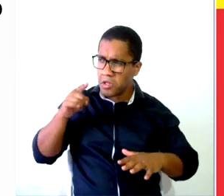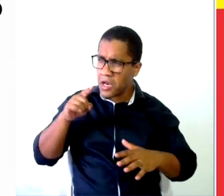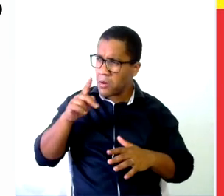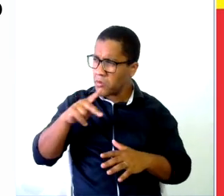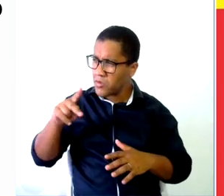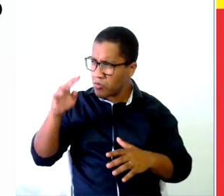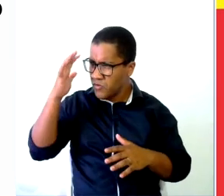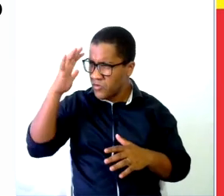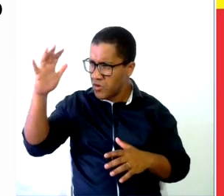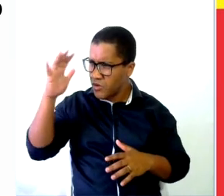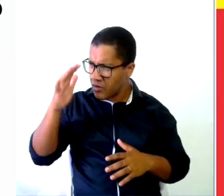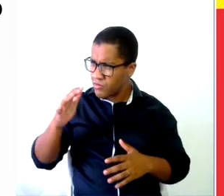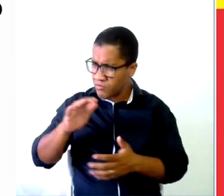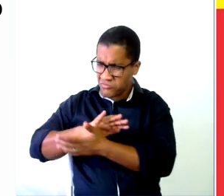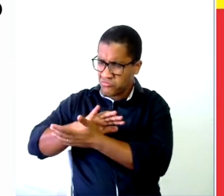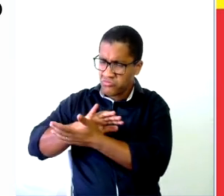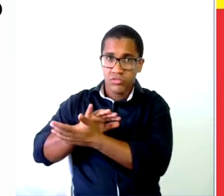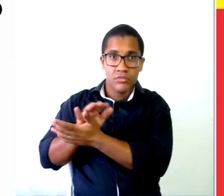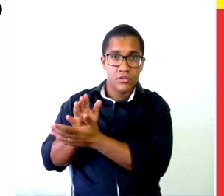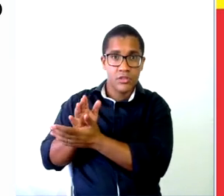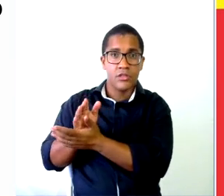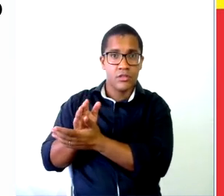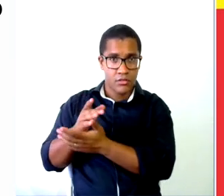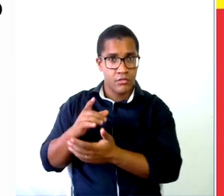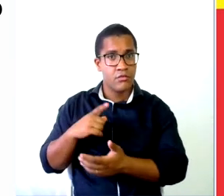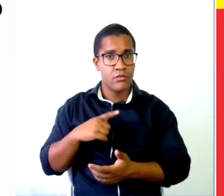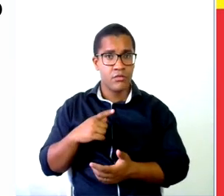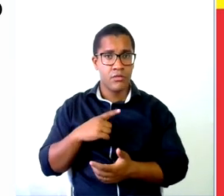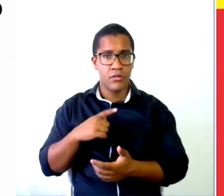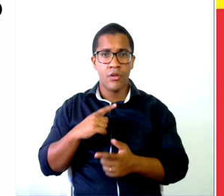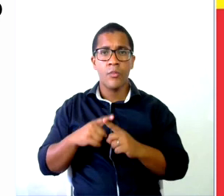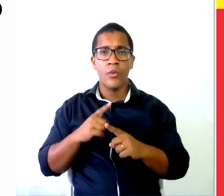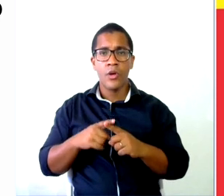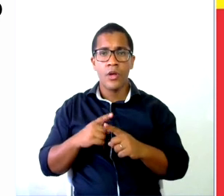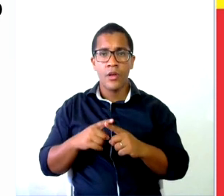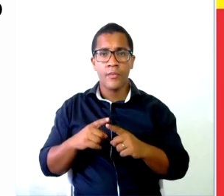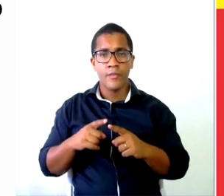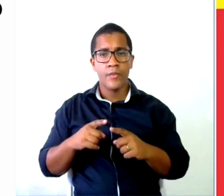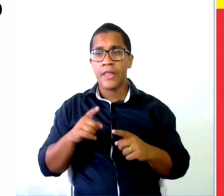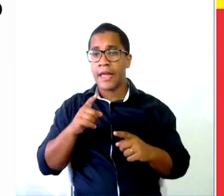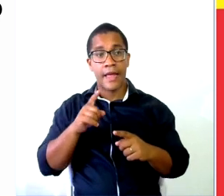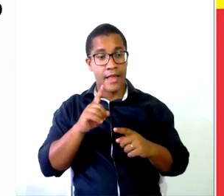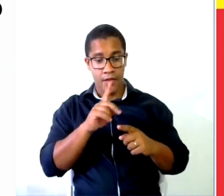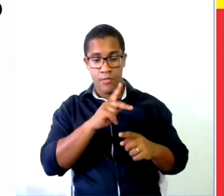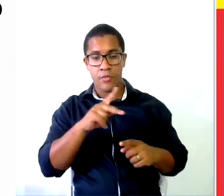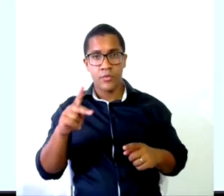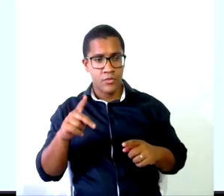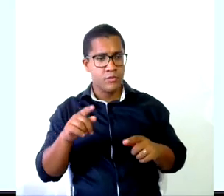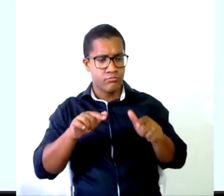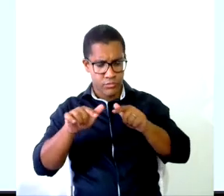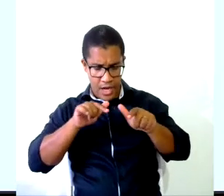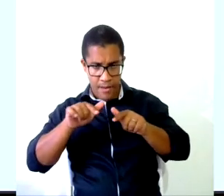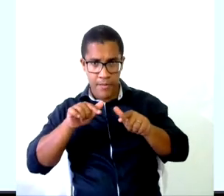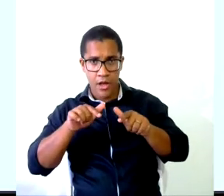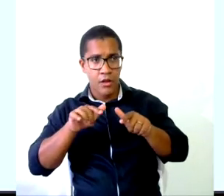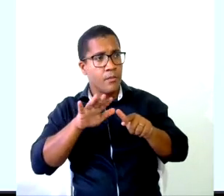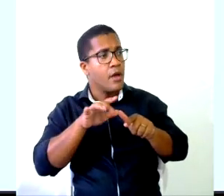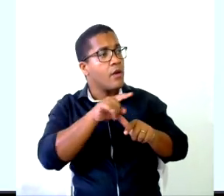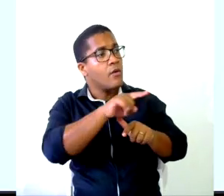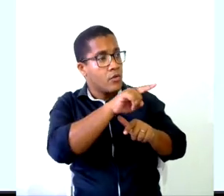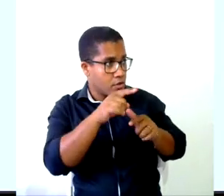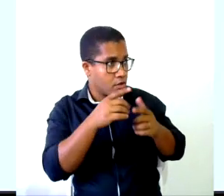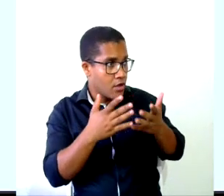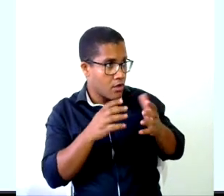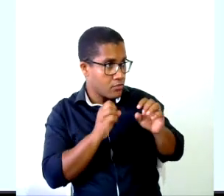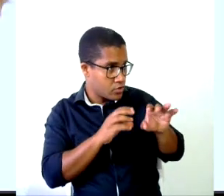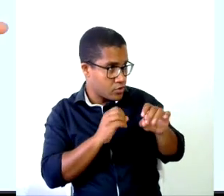por ser, o quê? Por si fazer e cobrar pelas suas lições. Pô, se o cara trabalhava, o cara